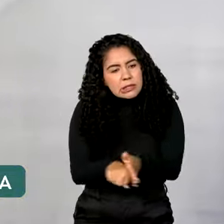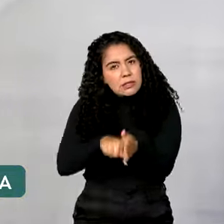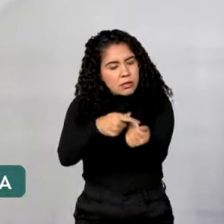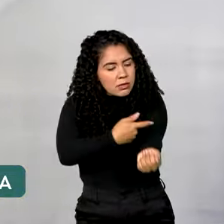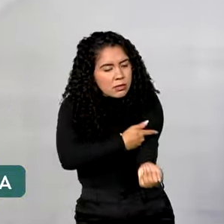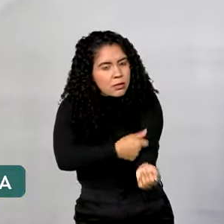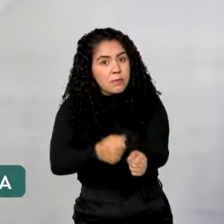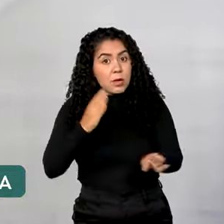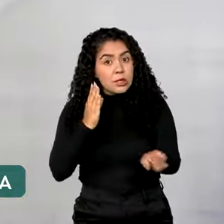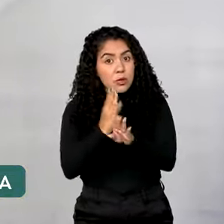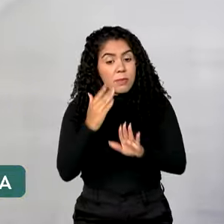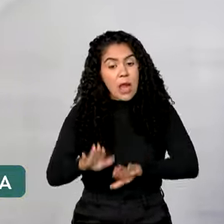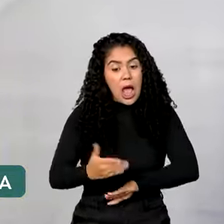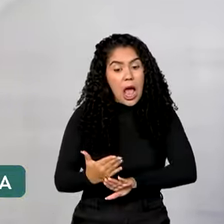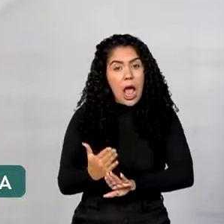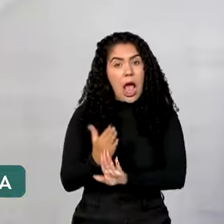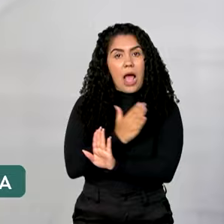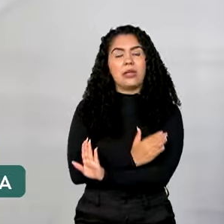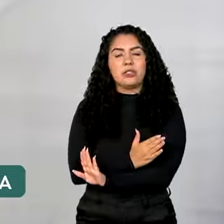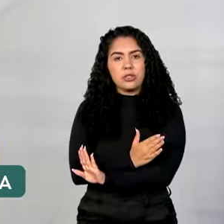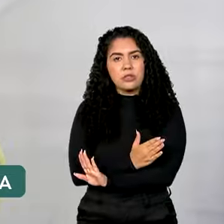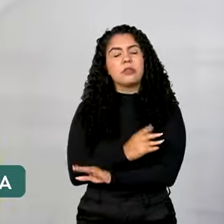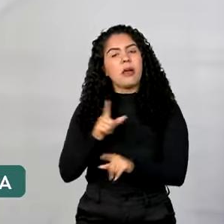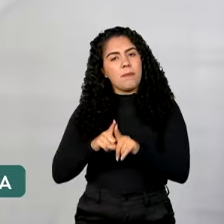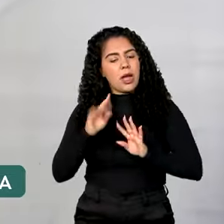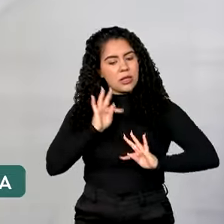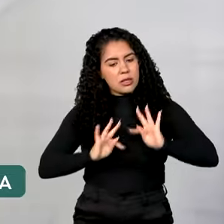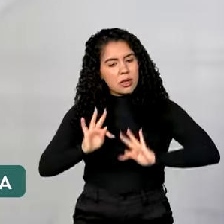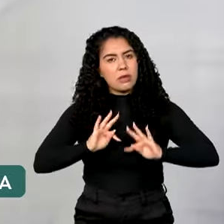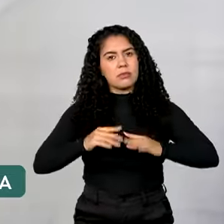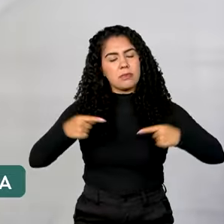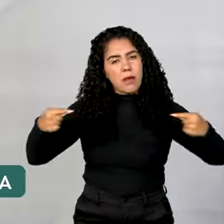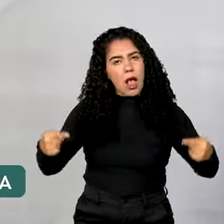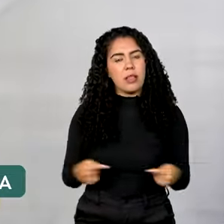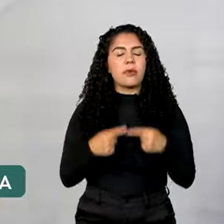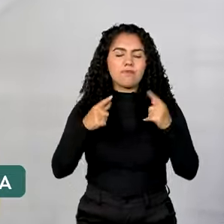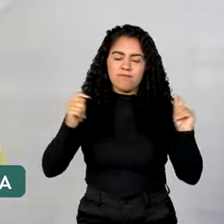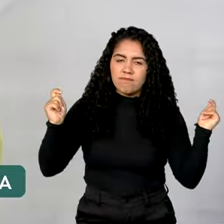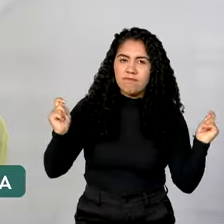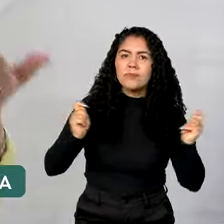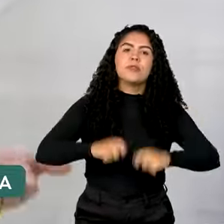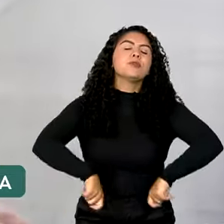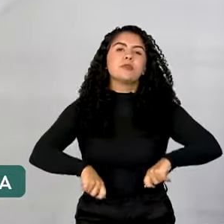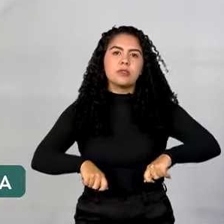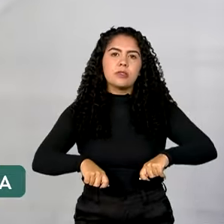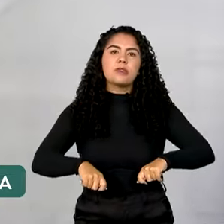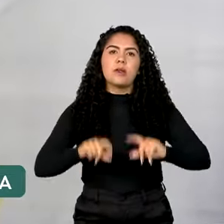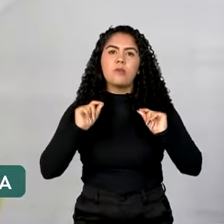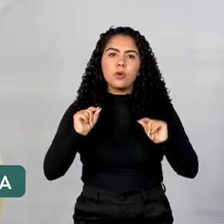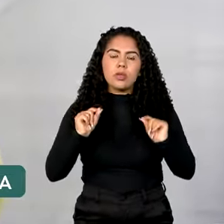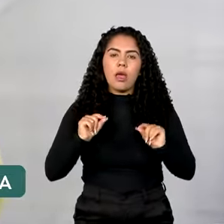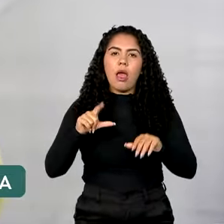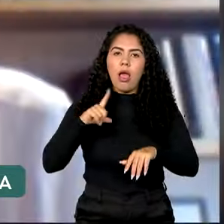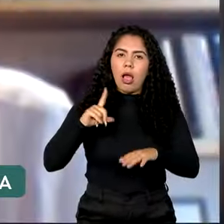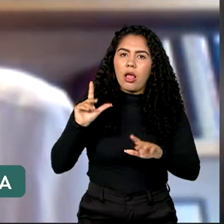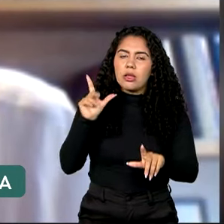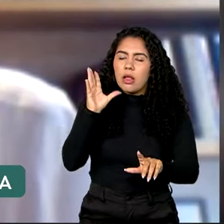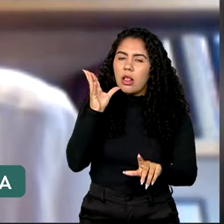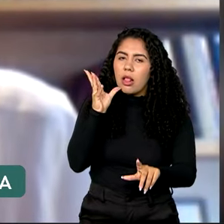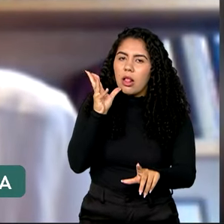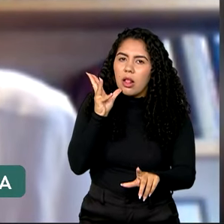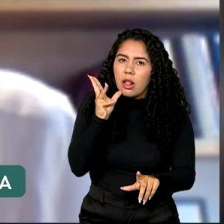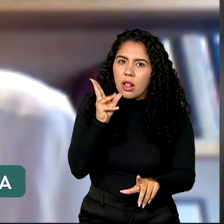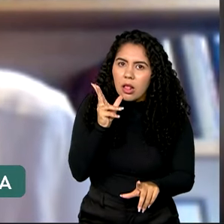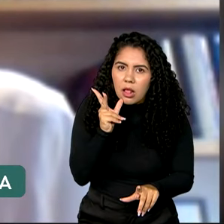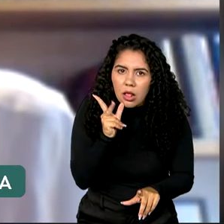Em estágio inicial e com o tratamento adequado, é possível retardar a evolução dos problemas. Quanto